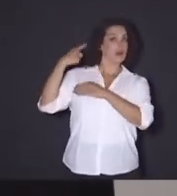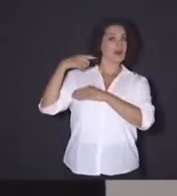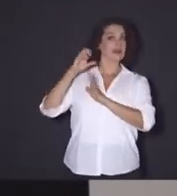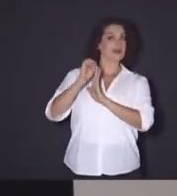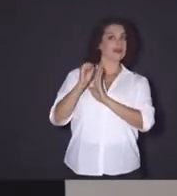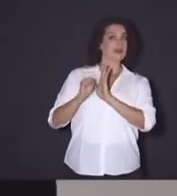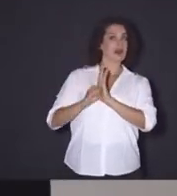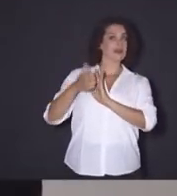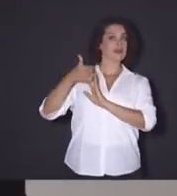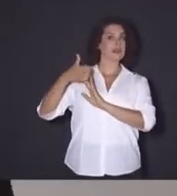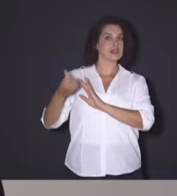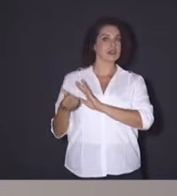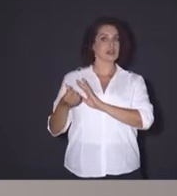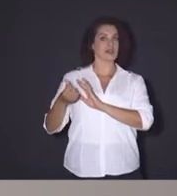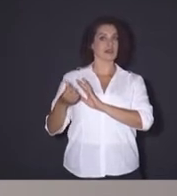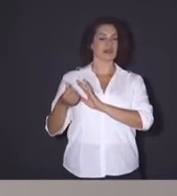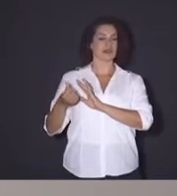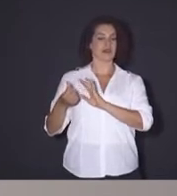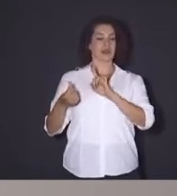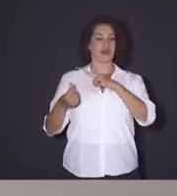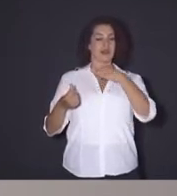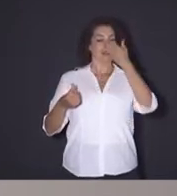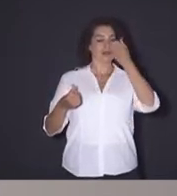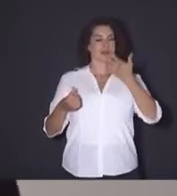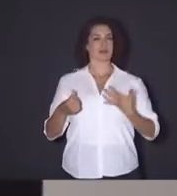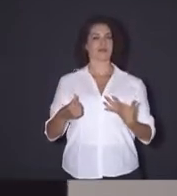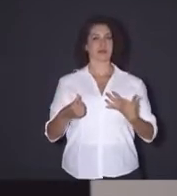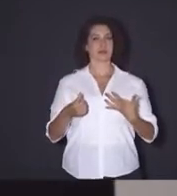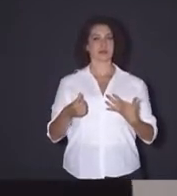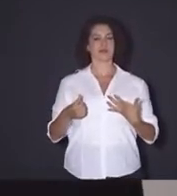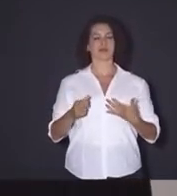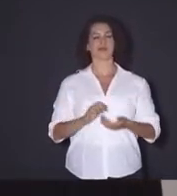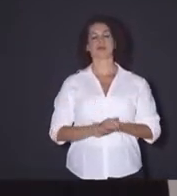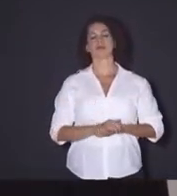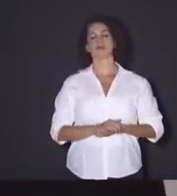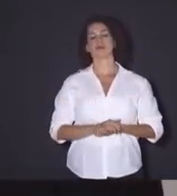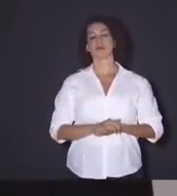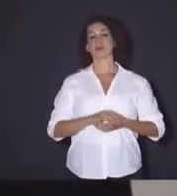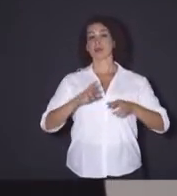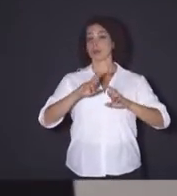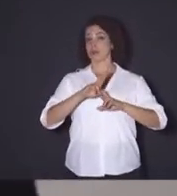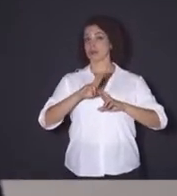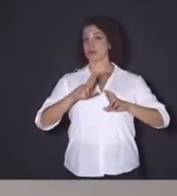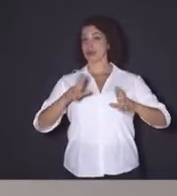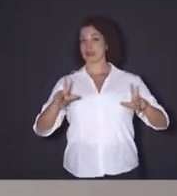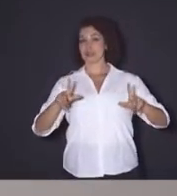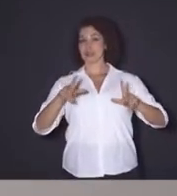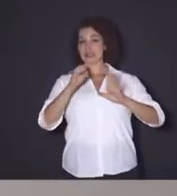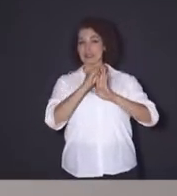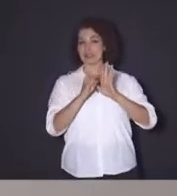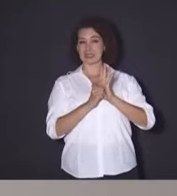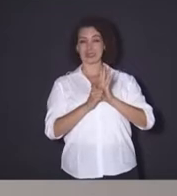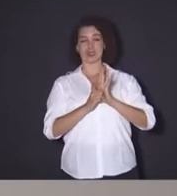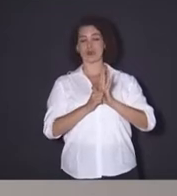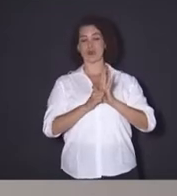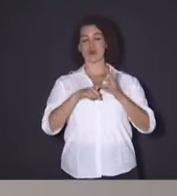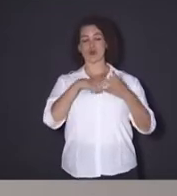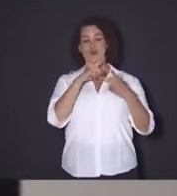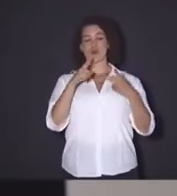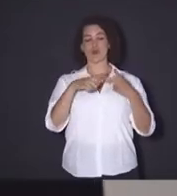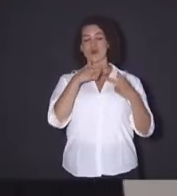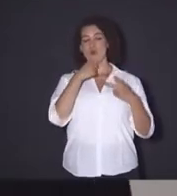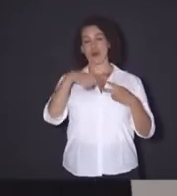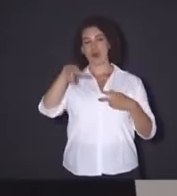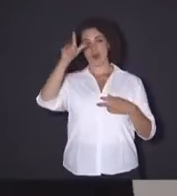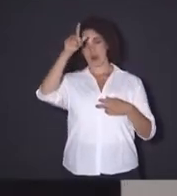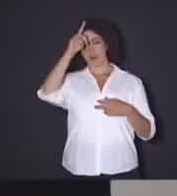No século XVI, quando ele nos coloca essa questão. Com uma grande diferença de séculos, grupo alemão Kraftwerk vai